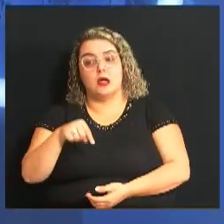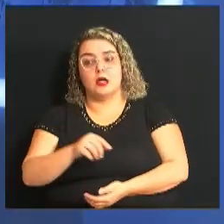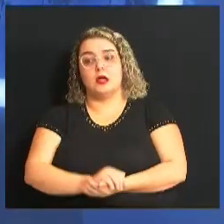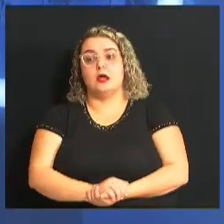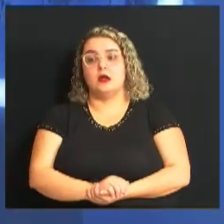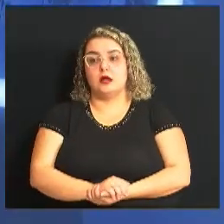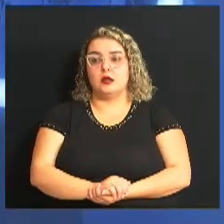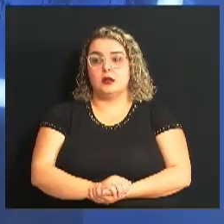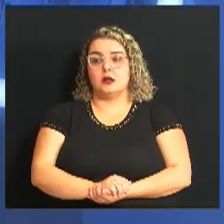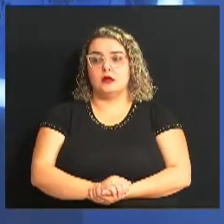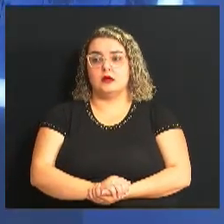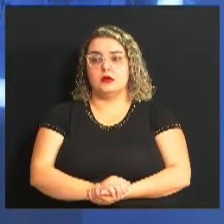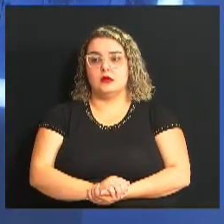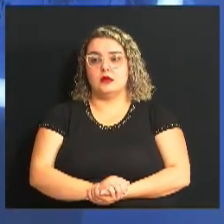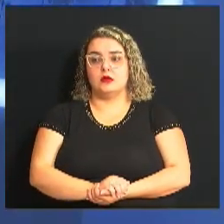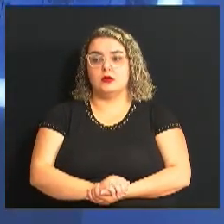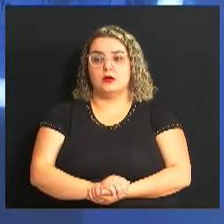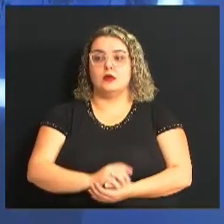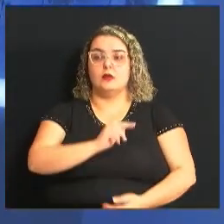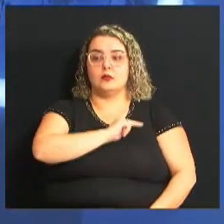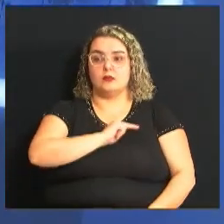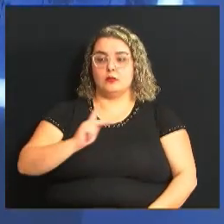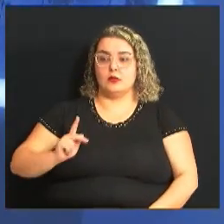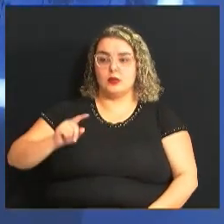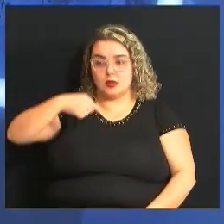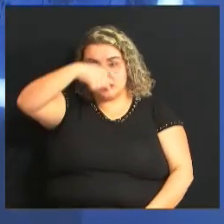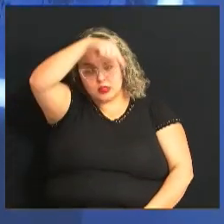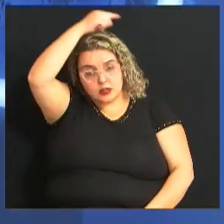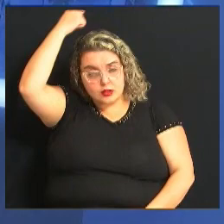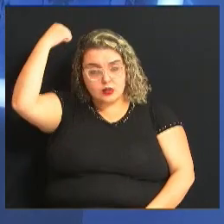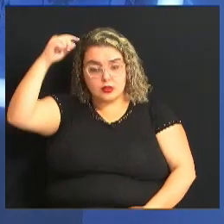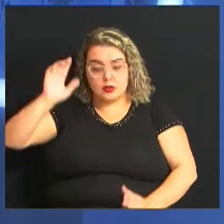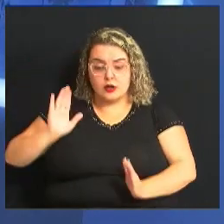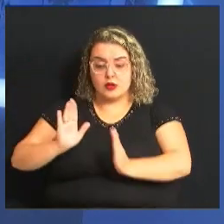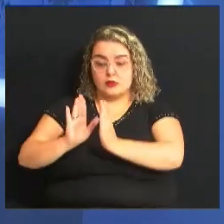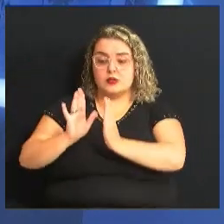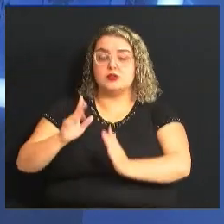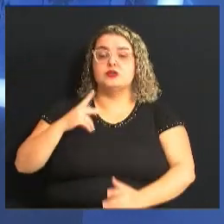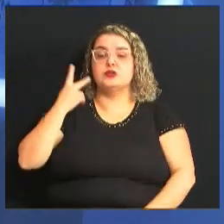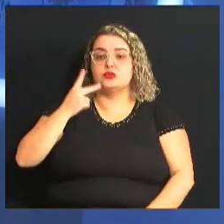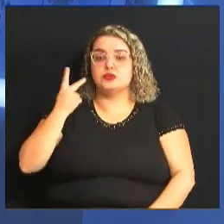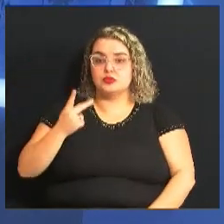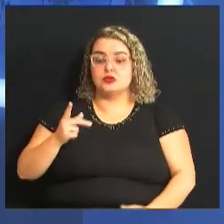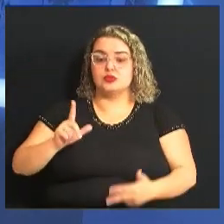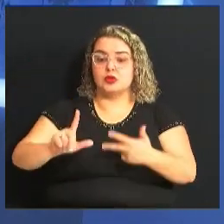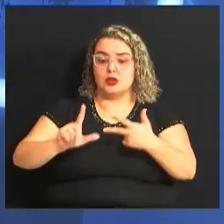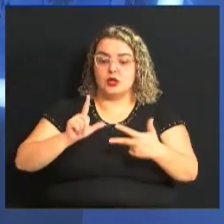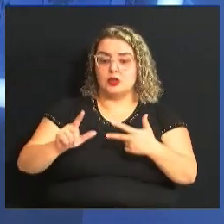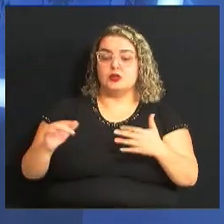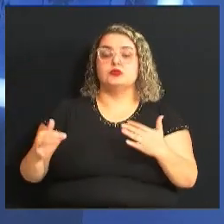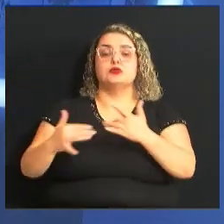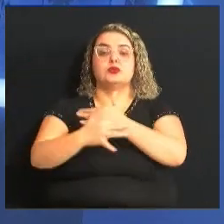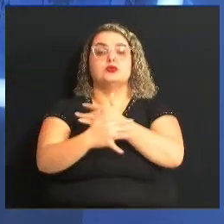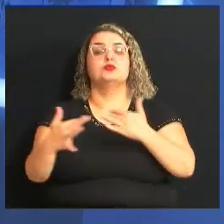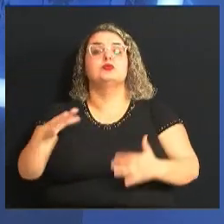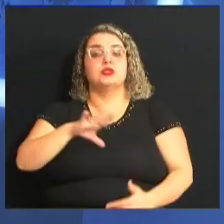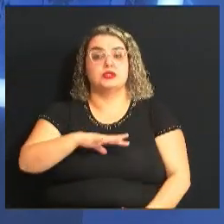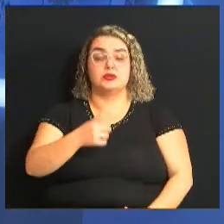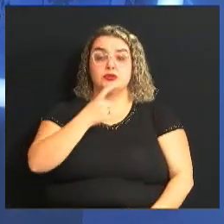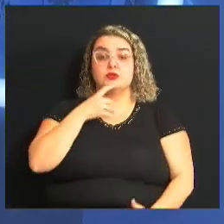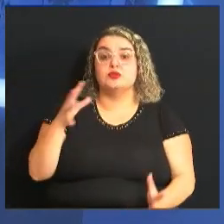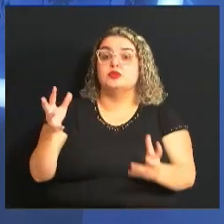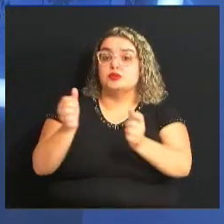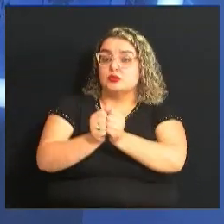a comando do vereador Paulo Gaspar, a frente parlamentar que trata da legislação urbana de Campinas se